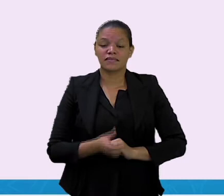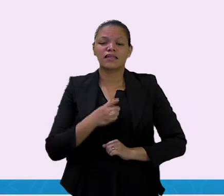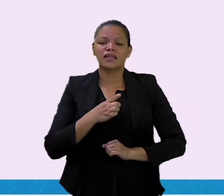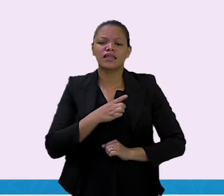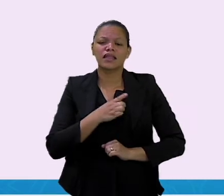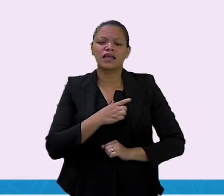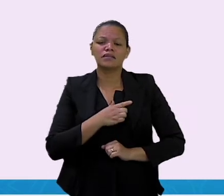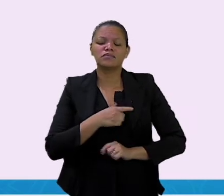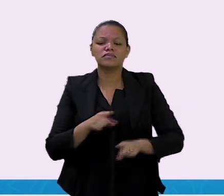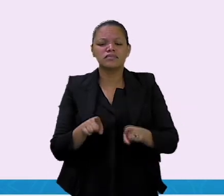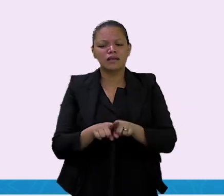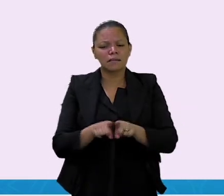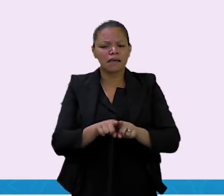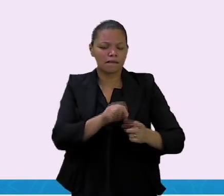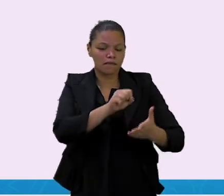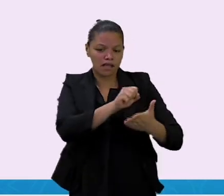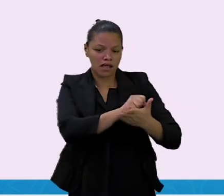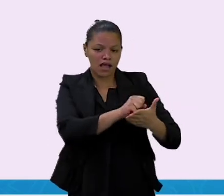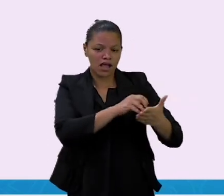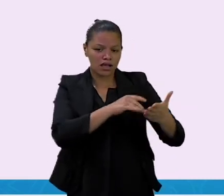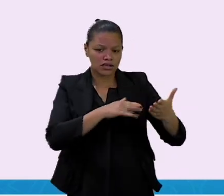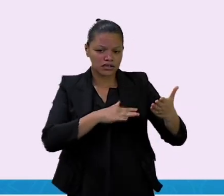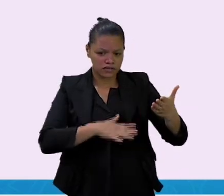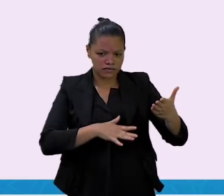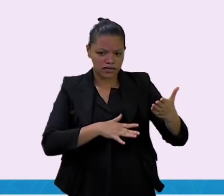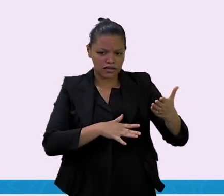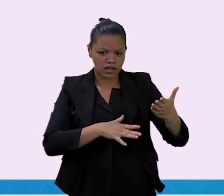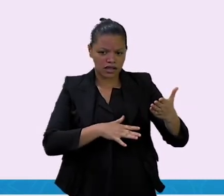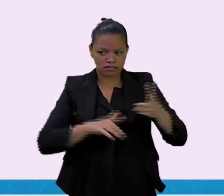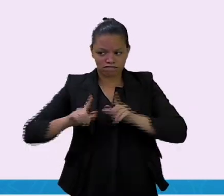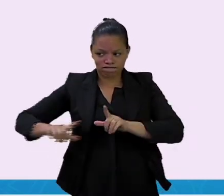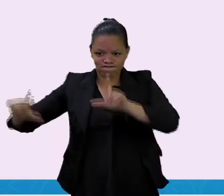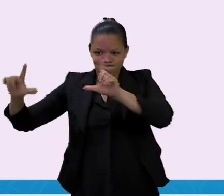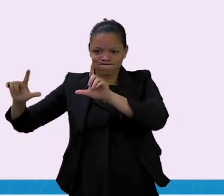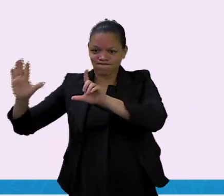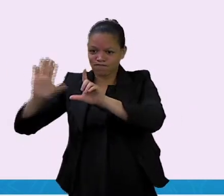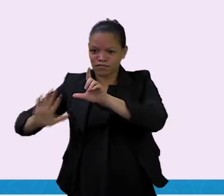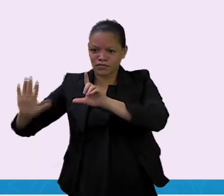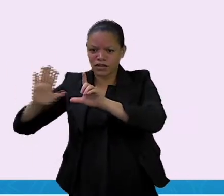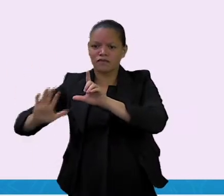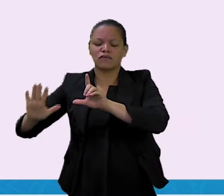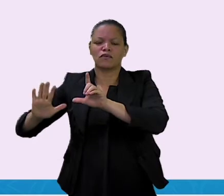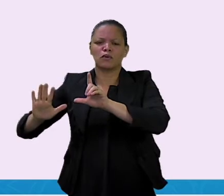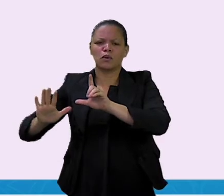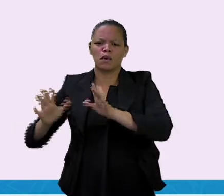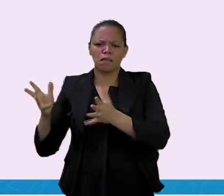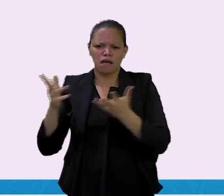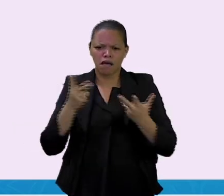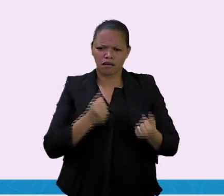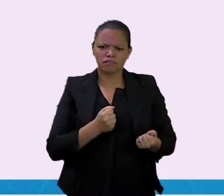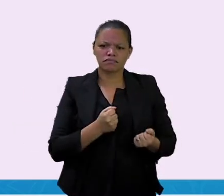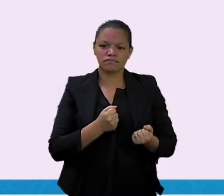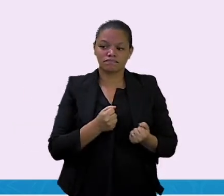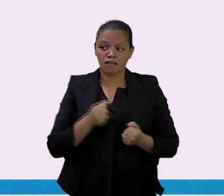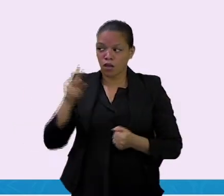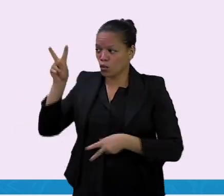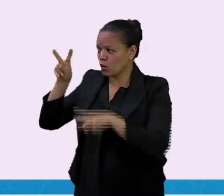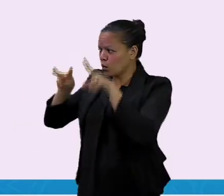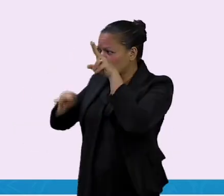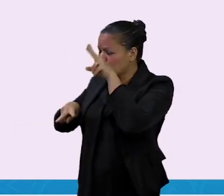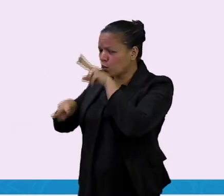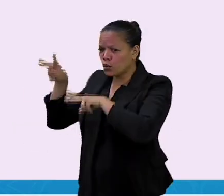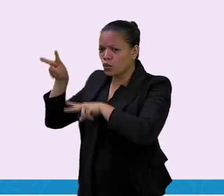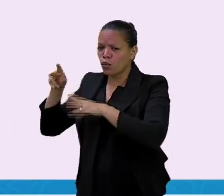Nós vamos para o exercício. Pegou o seu exercício da plataforma? Então, vamos lá. Nós vamos fazer a leitura de